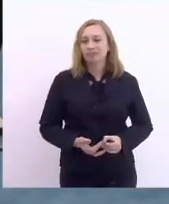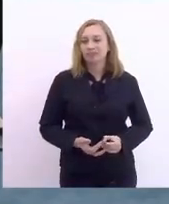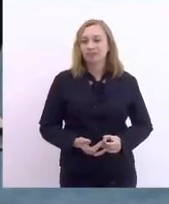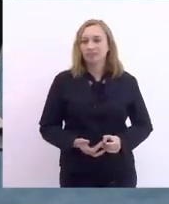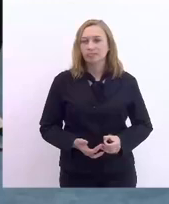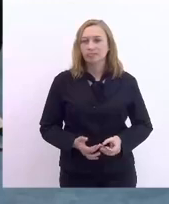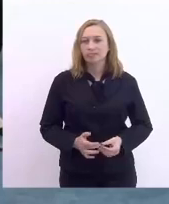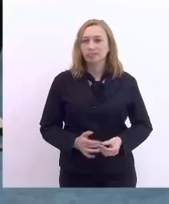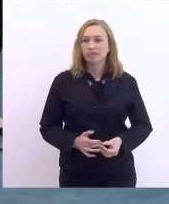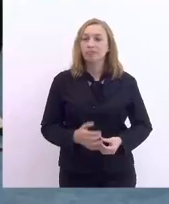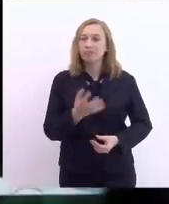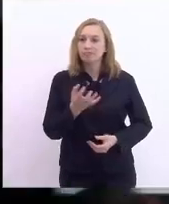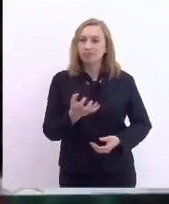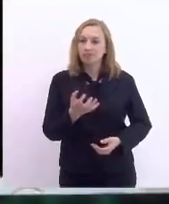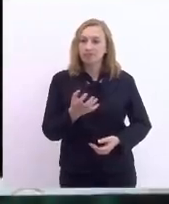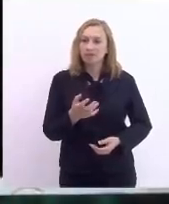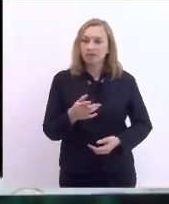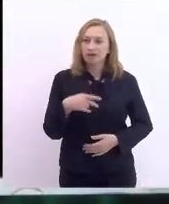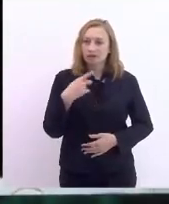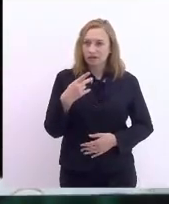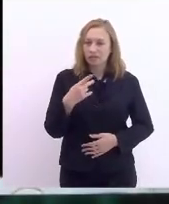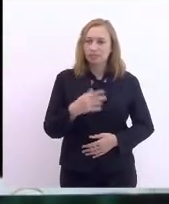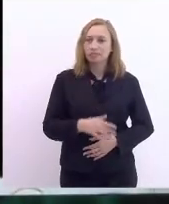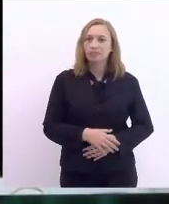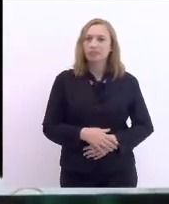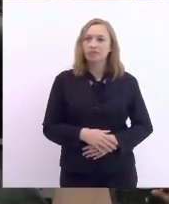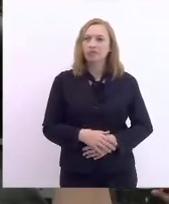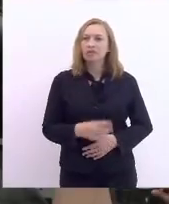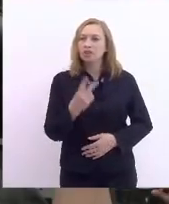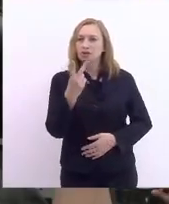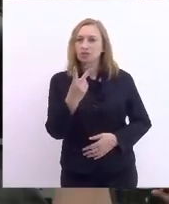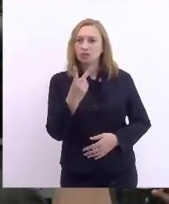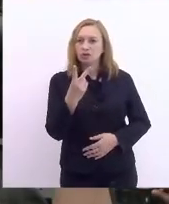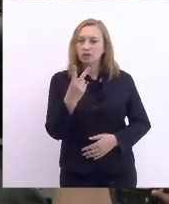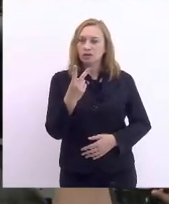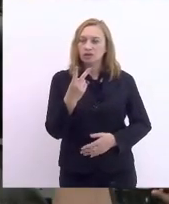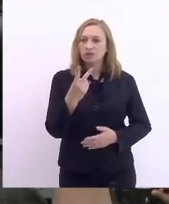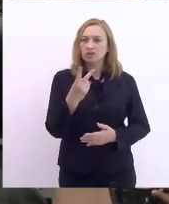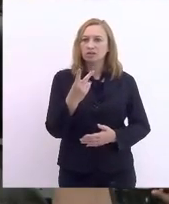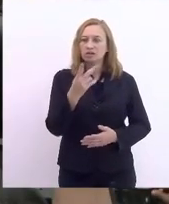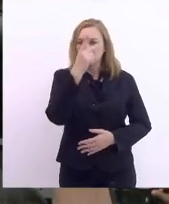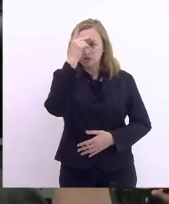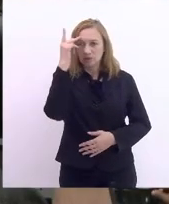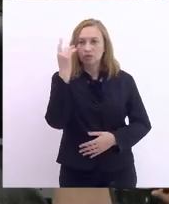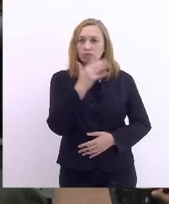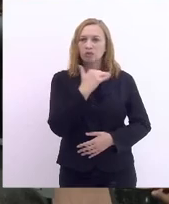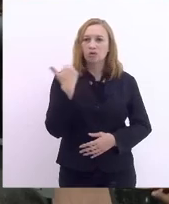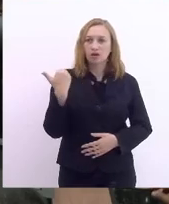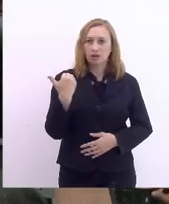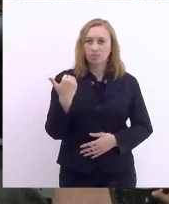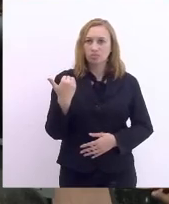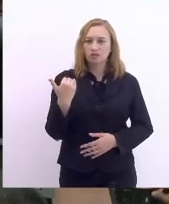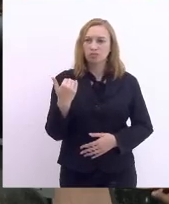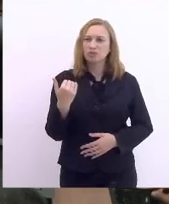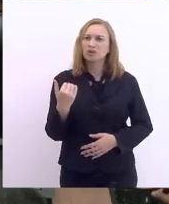eu quero dedicar esse programa a dois veteranos que partiram é sentimento